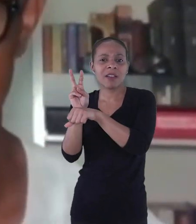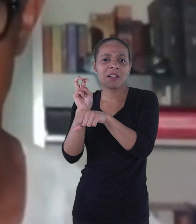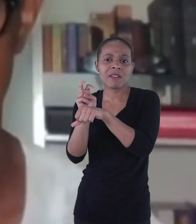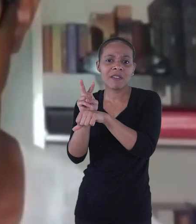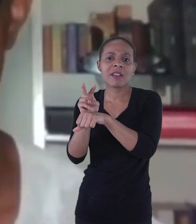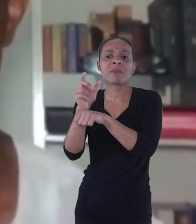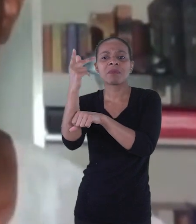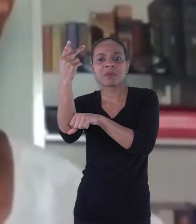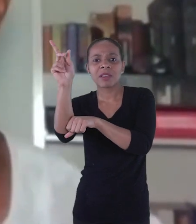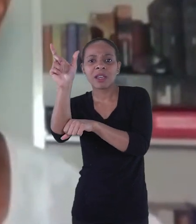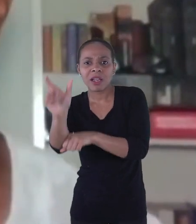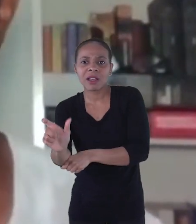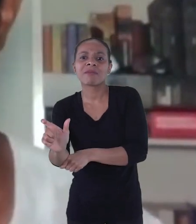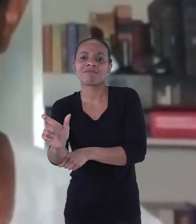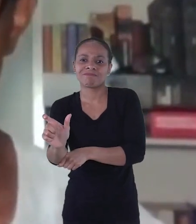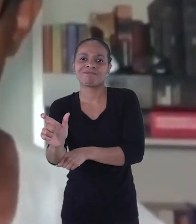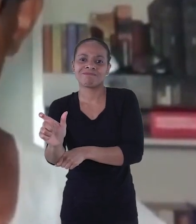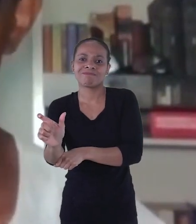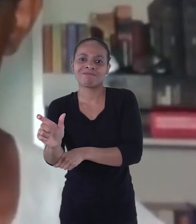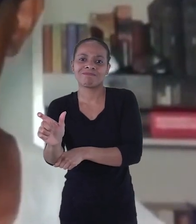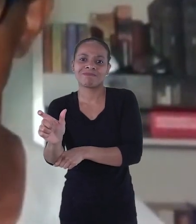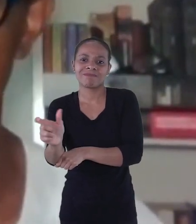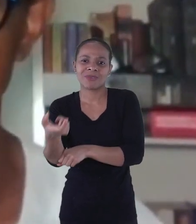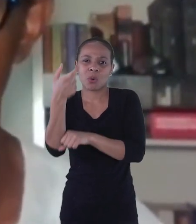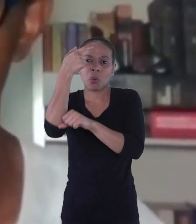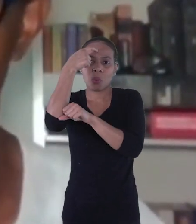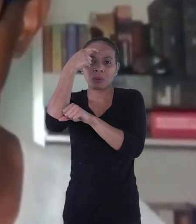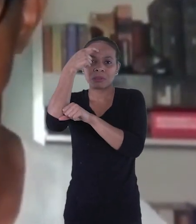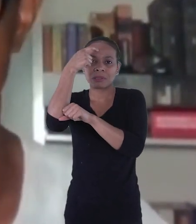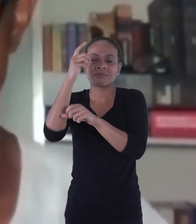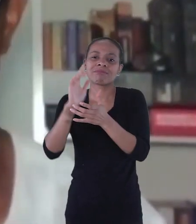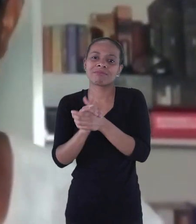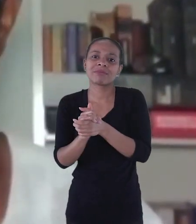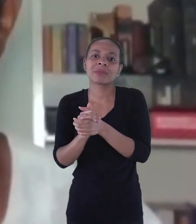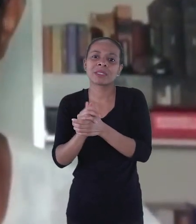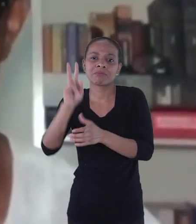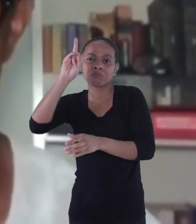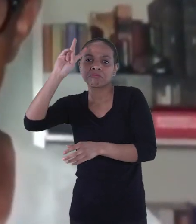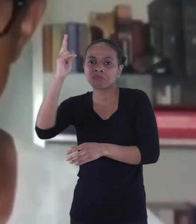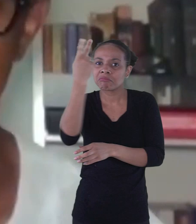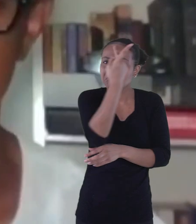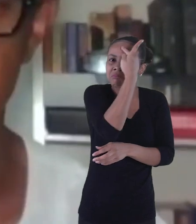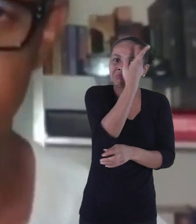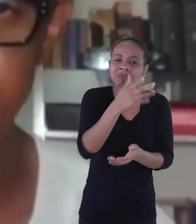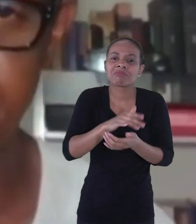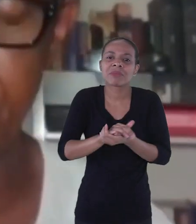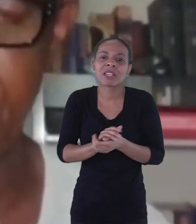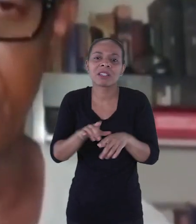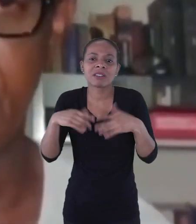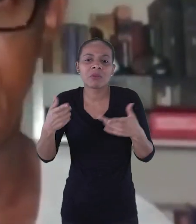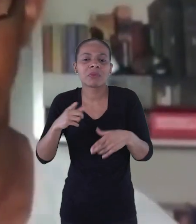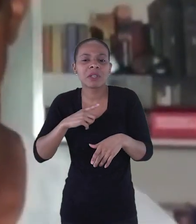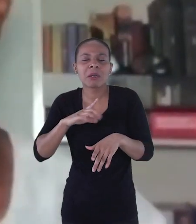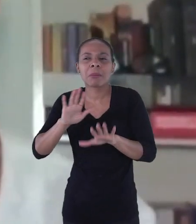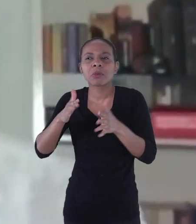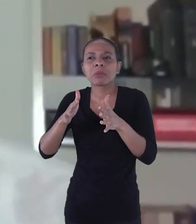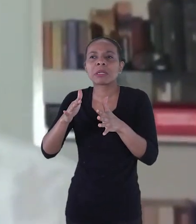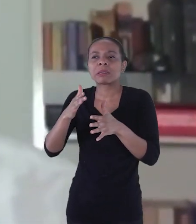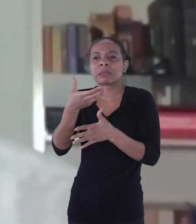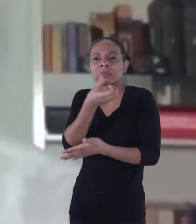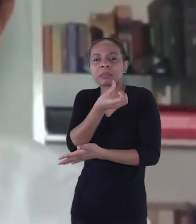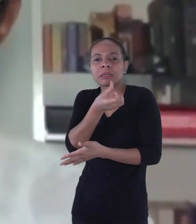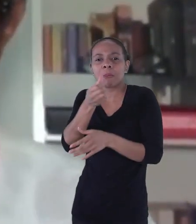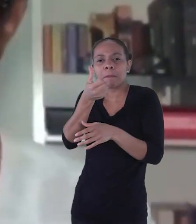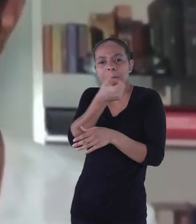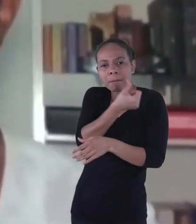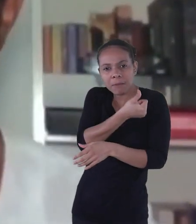da Carolina. E aí ela publica aquele livro, né, que é o Pedaço da Fome, em 63, sai em agosto, e no final